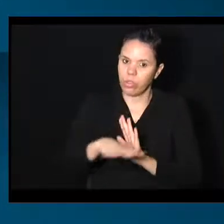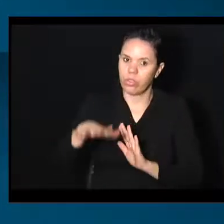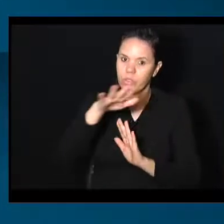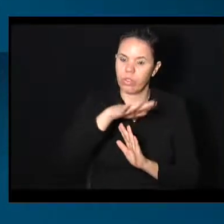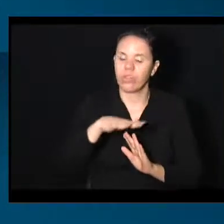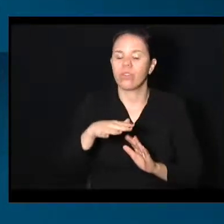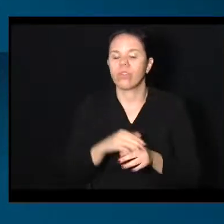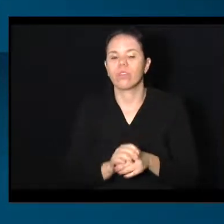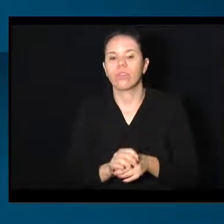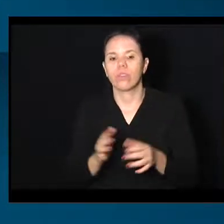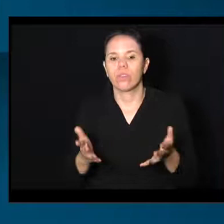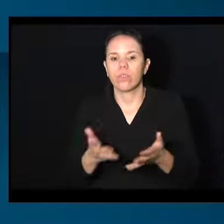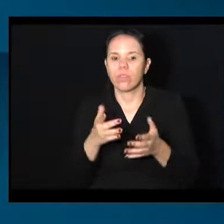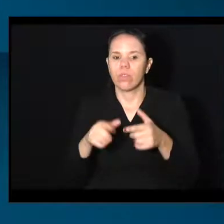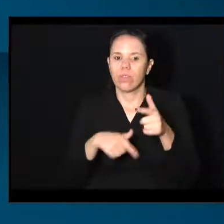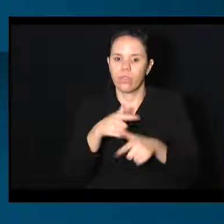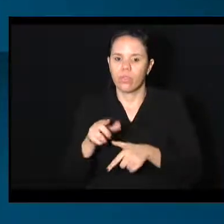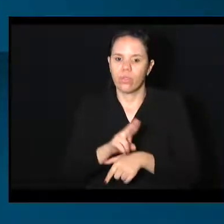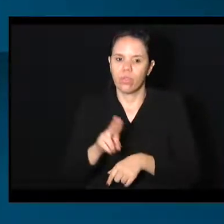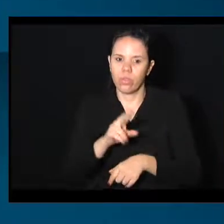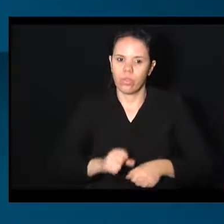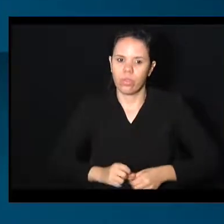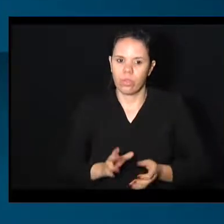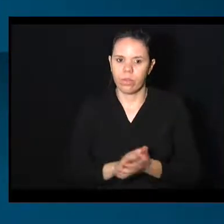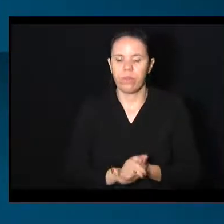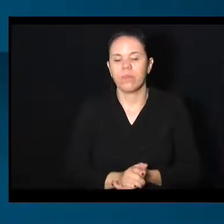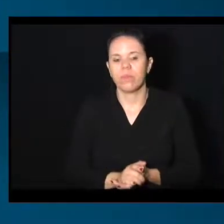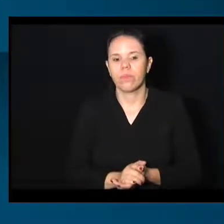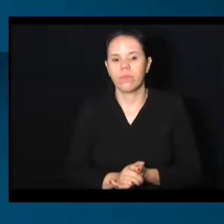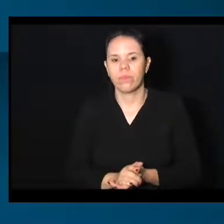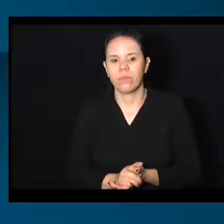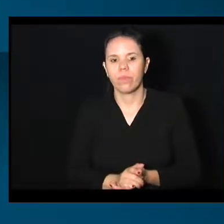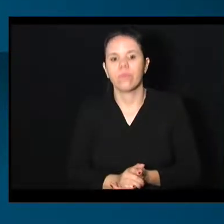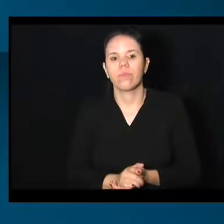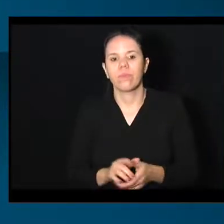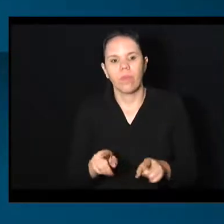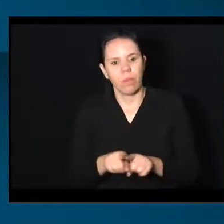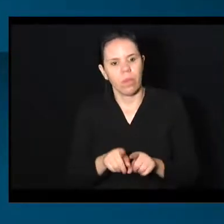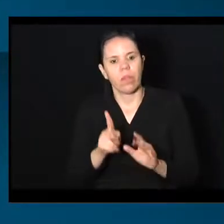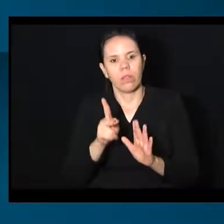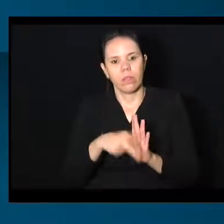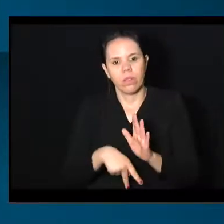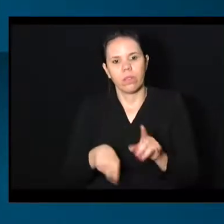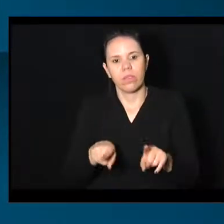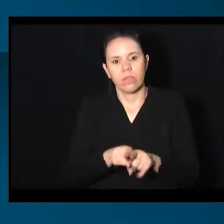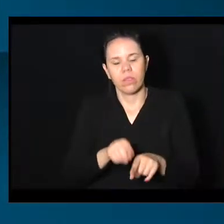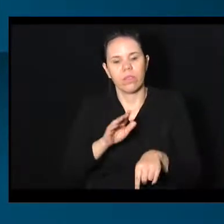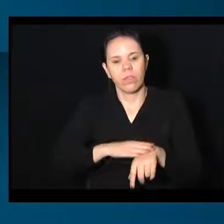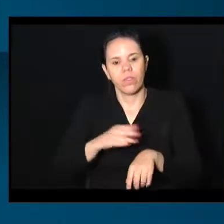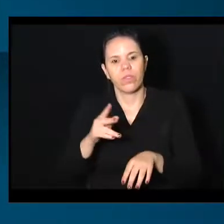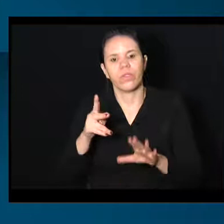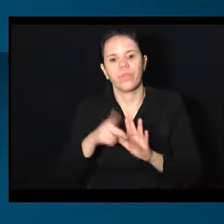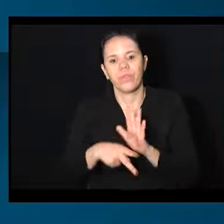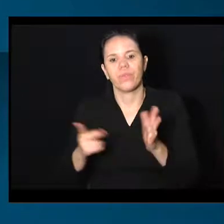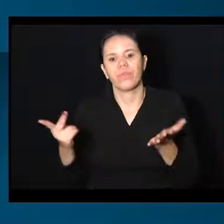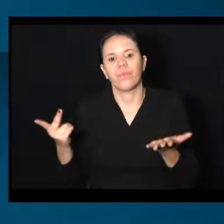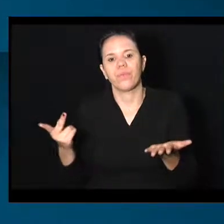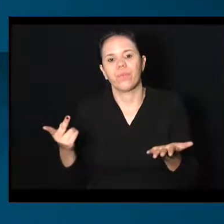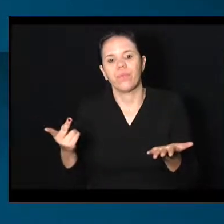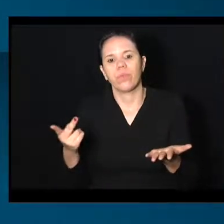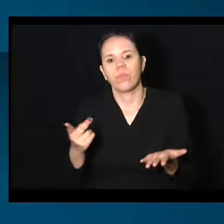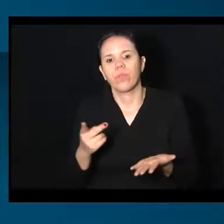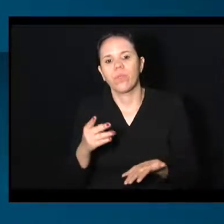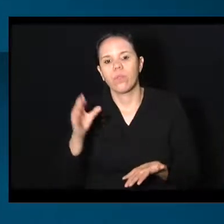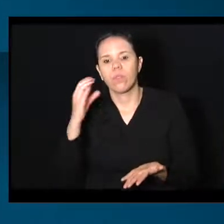relativas à produção e consumo. Em primeira discussão está na pauta o projeto de autoria do vereador Luiz Cirilo, com emenda